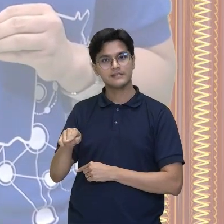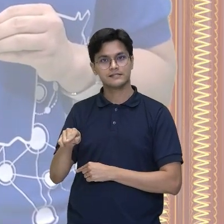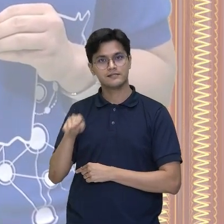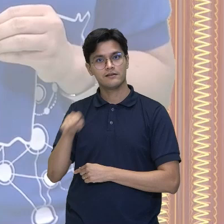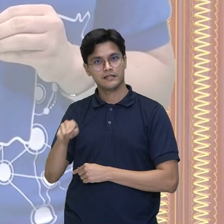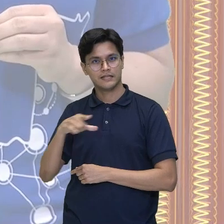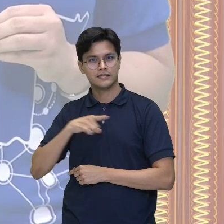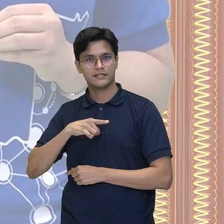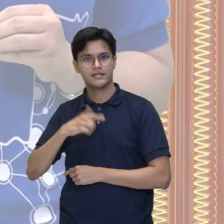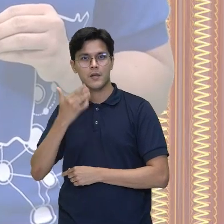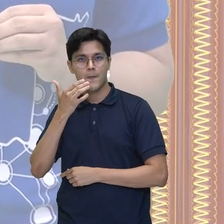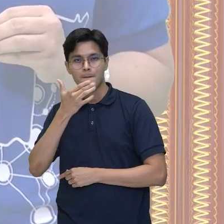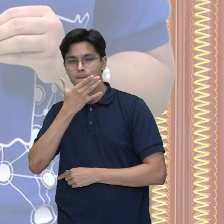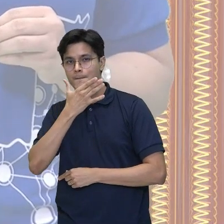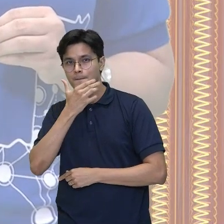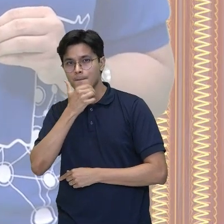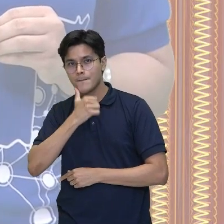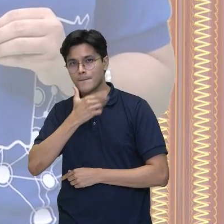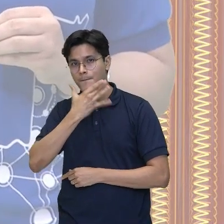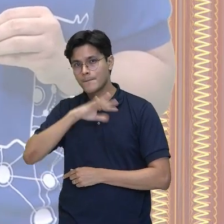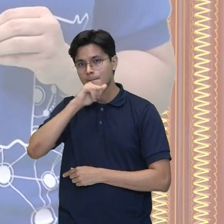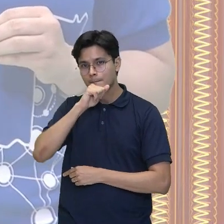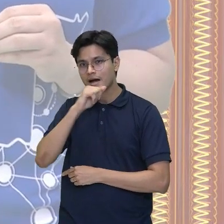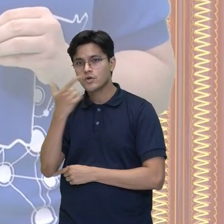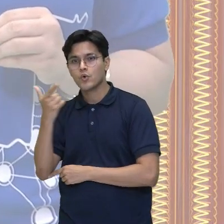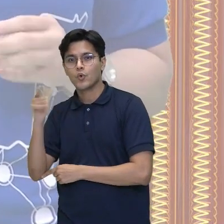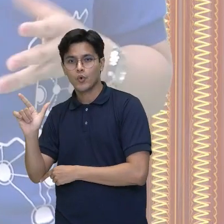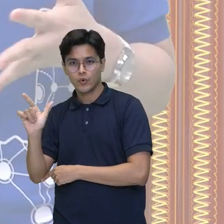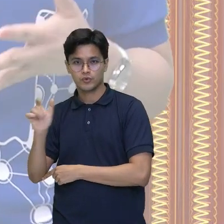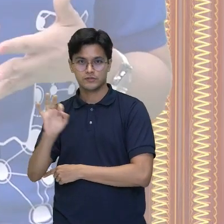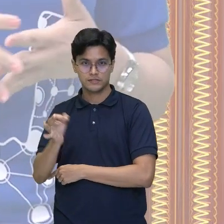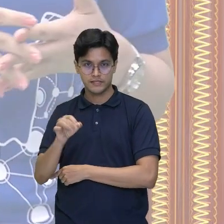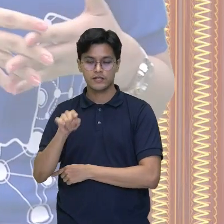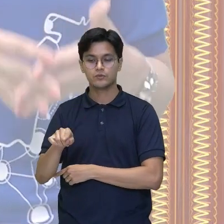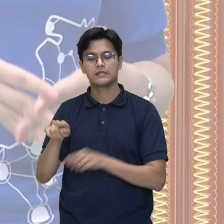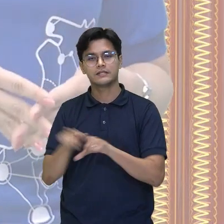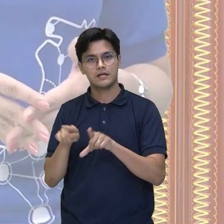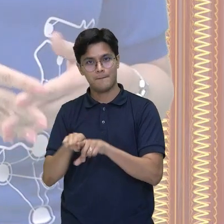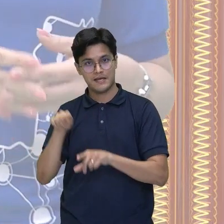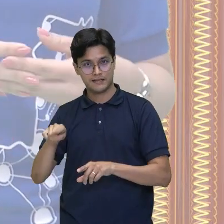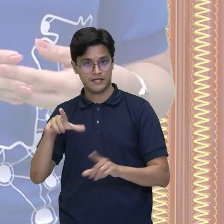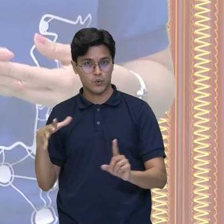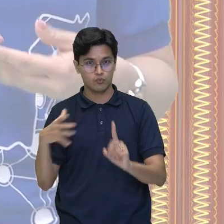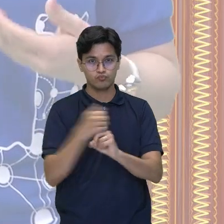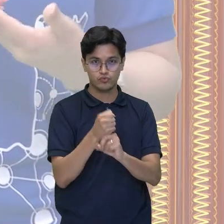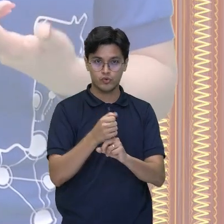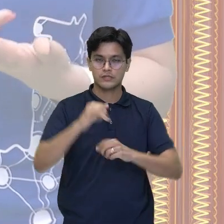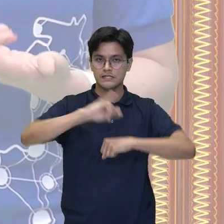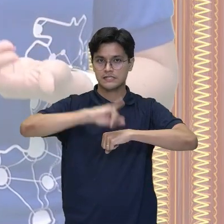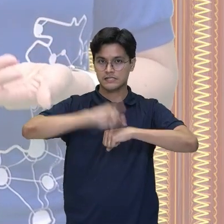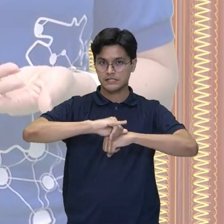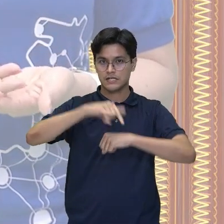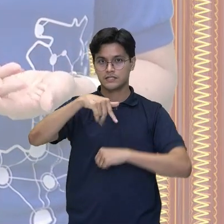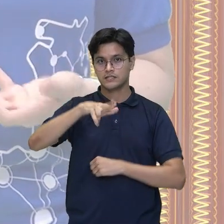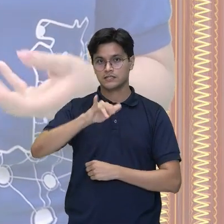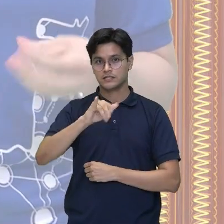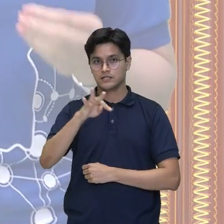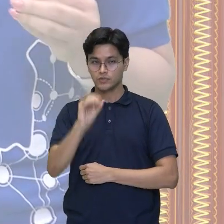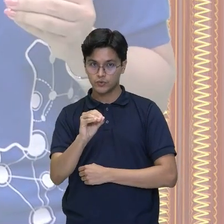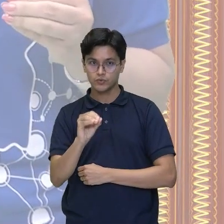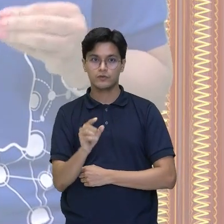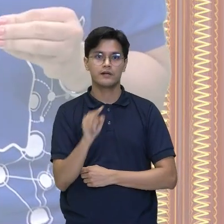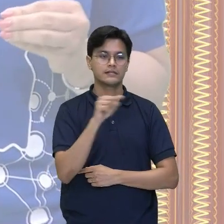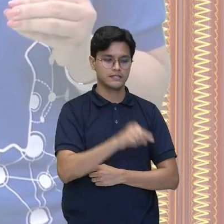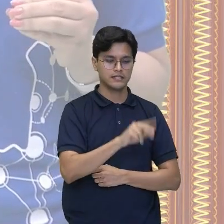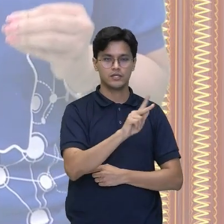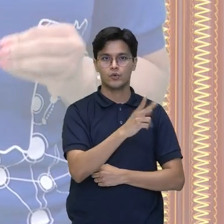ele também tinha um controle sobre a cidade de Quito. Já o Huáscar controlava a capital Cusco e